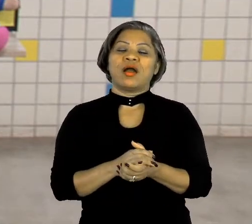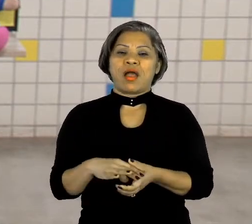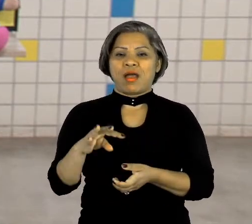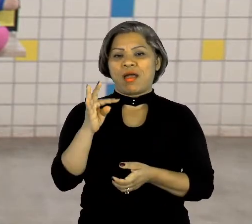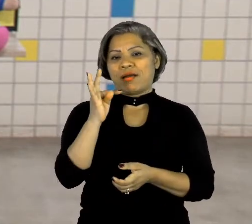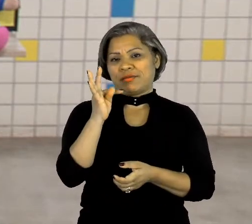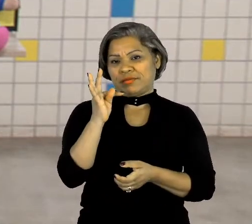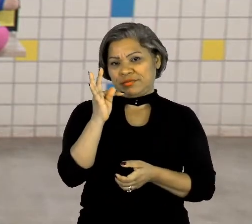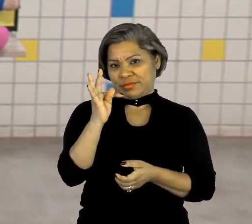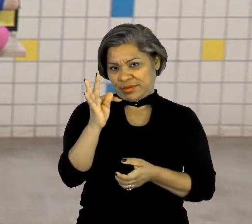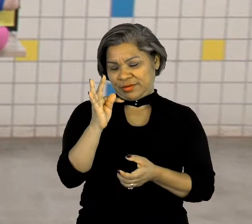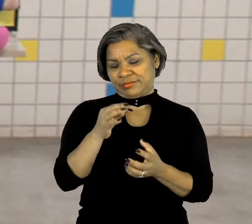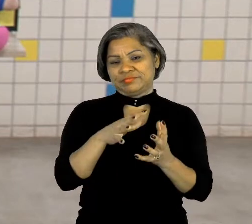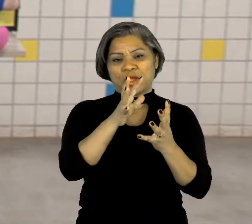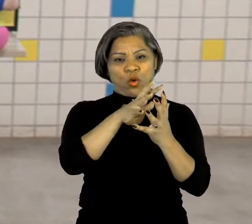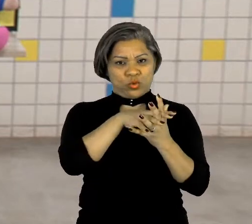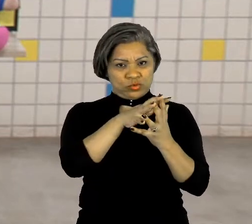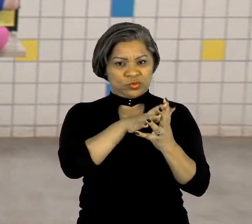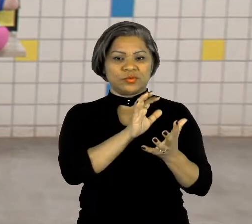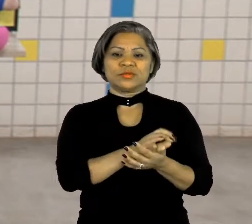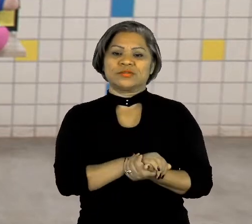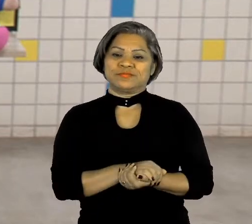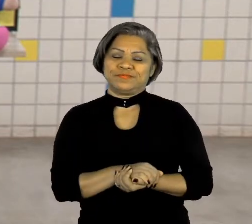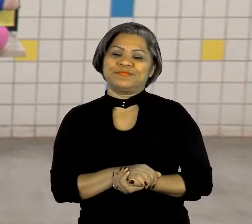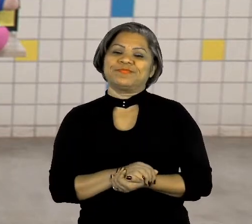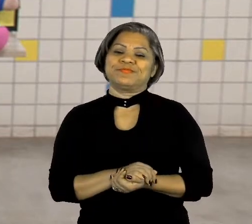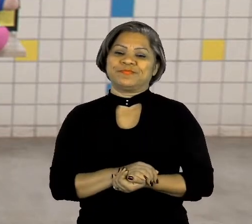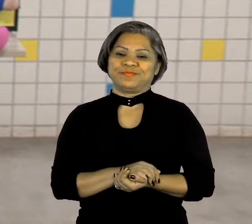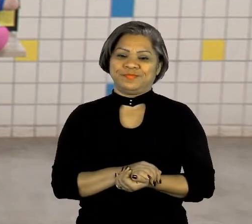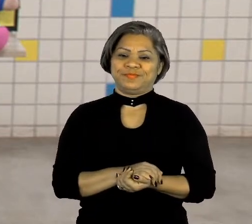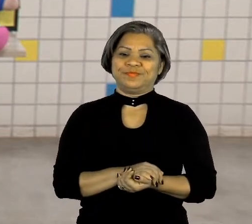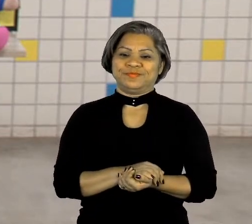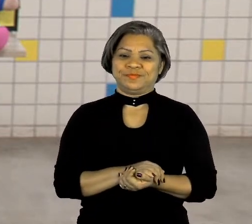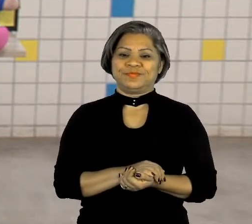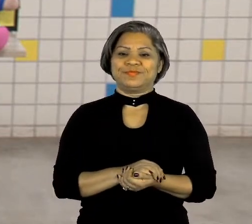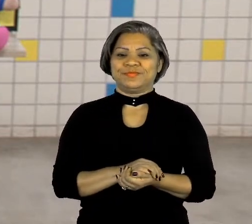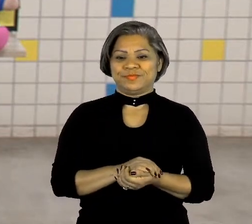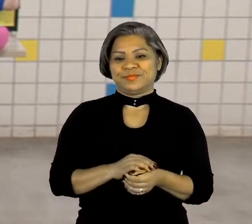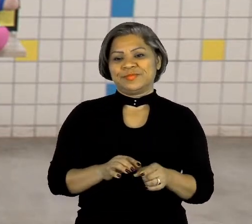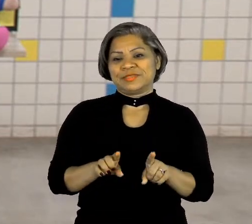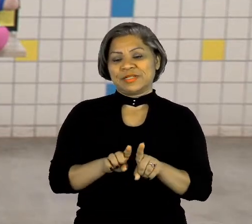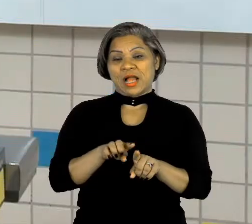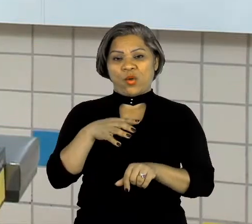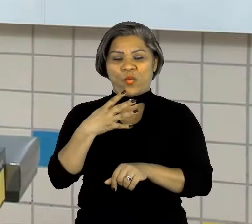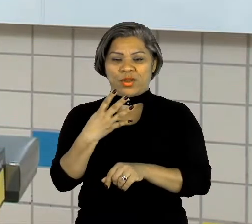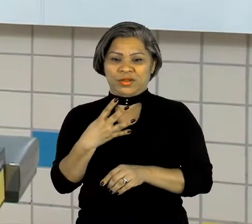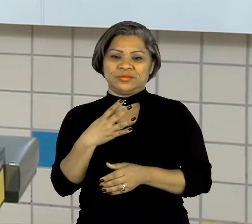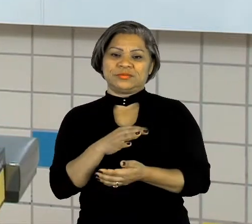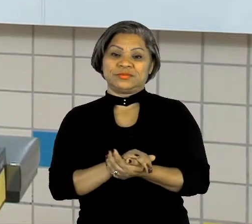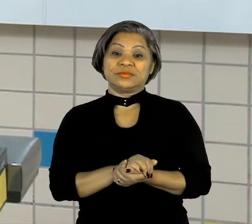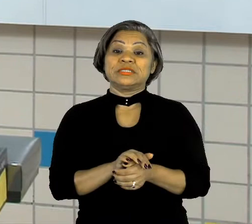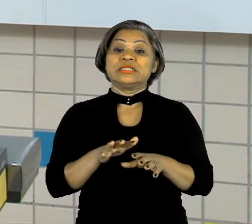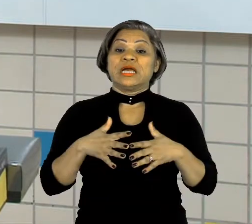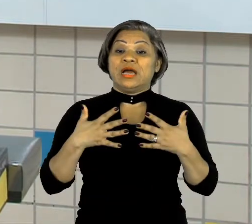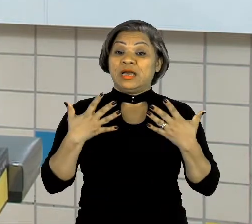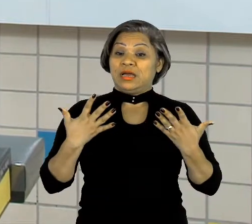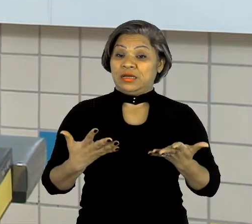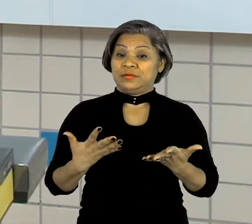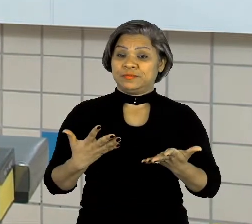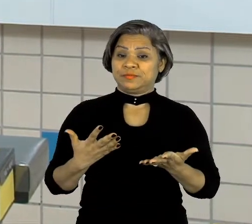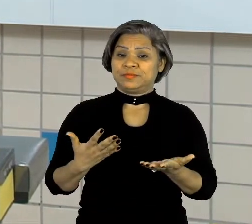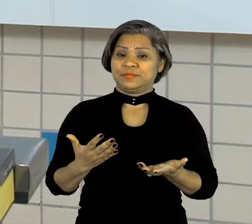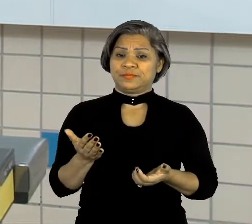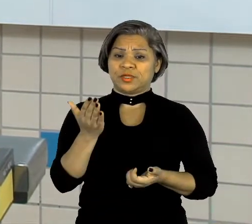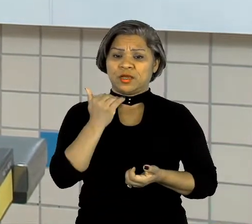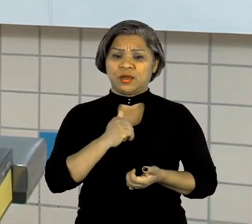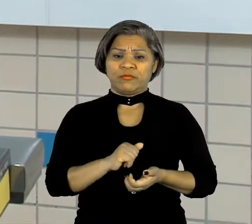consoante, certo? 3 consoantes com a última sílabazinha, 4, certo? Então o que nós vamos